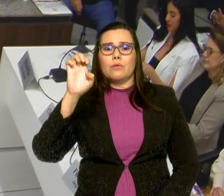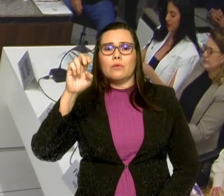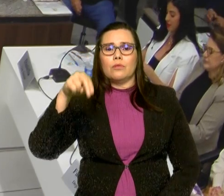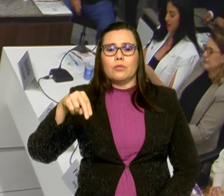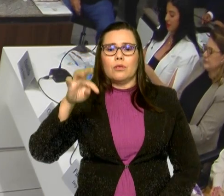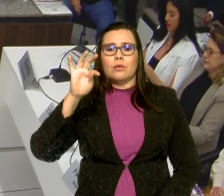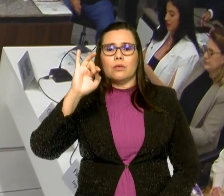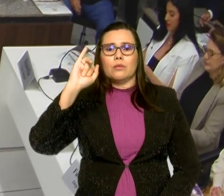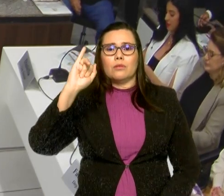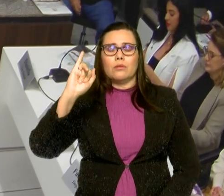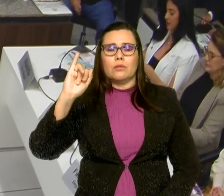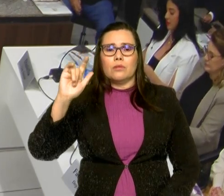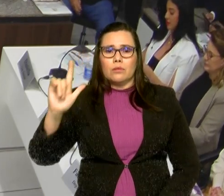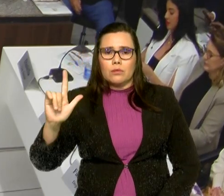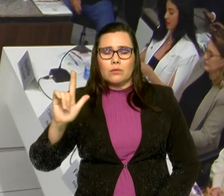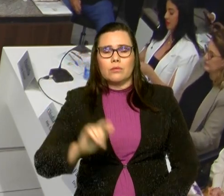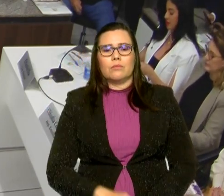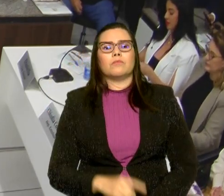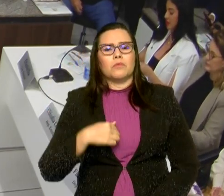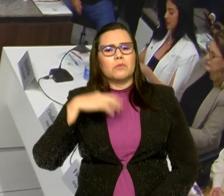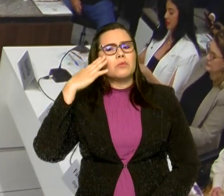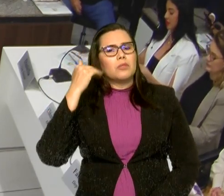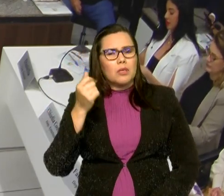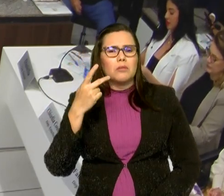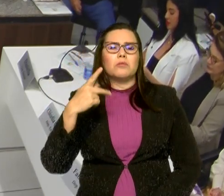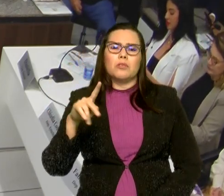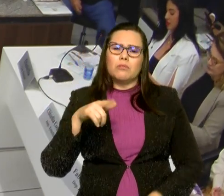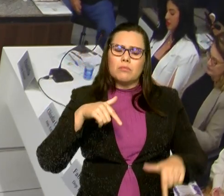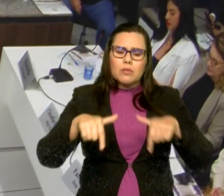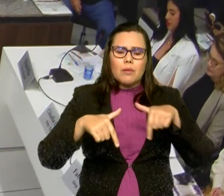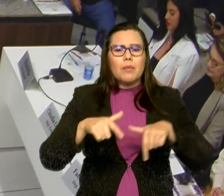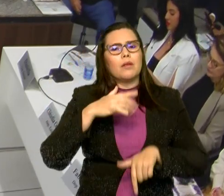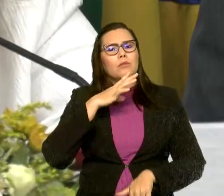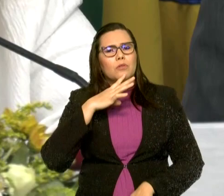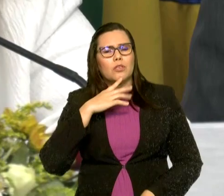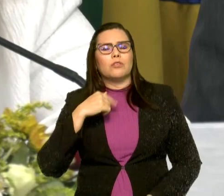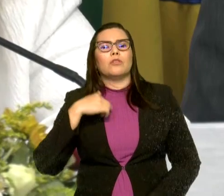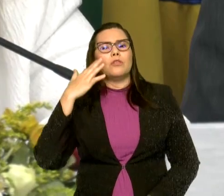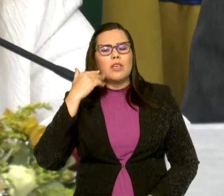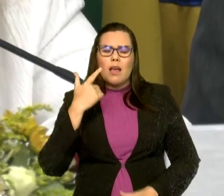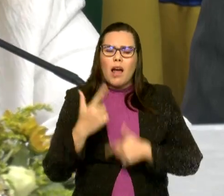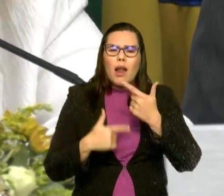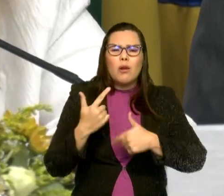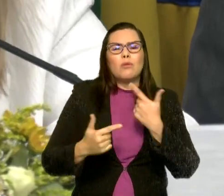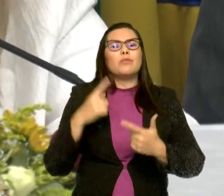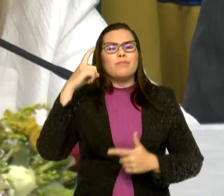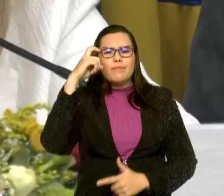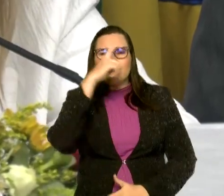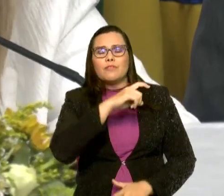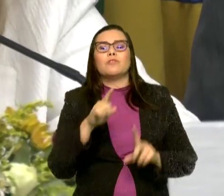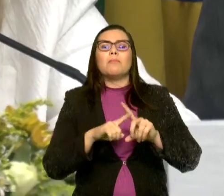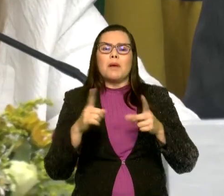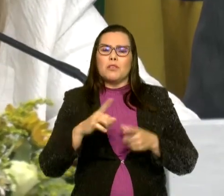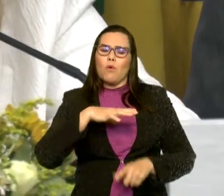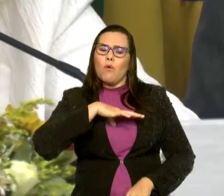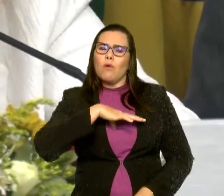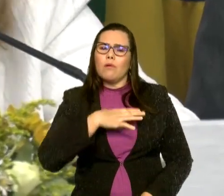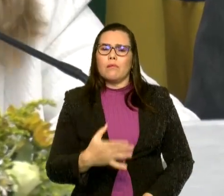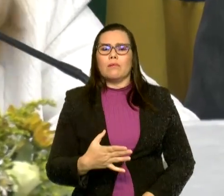trabalho, parabéns. Sei que as dificuldades são grandes, os desafios são grandes, mas sei da sua coragem de